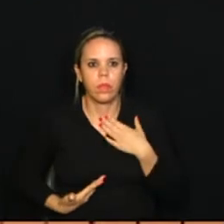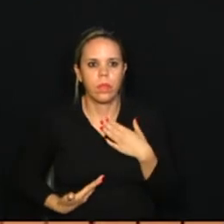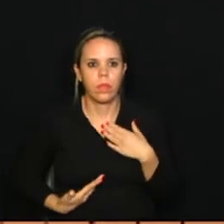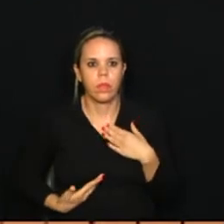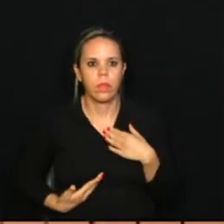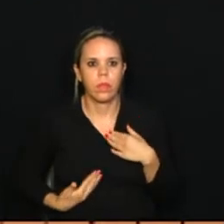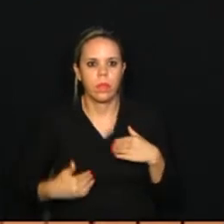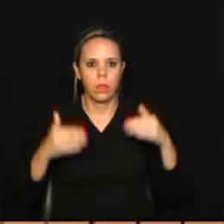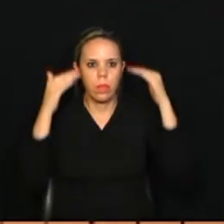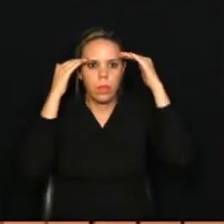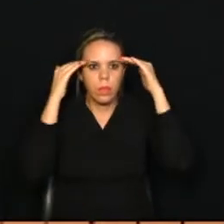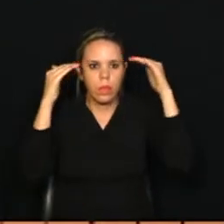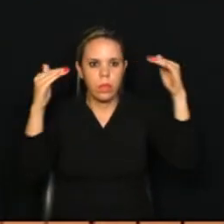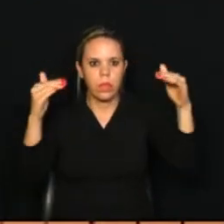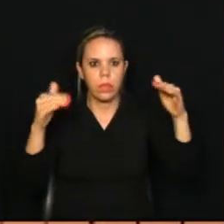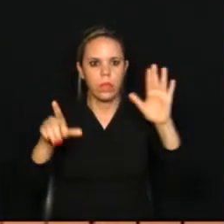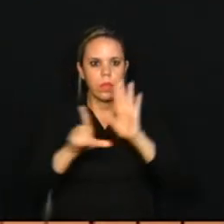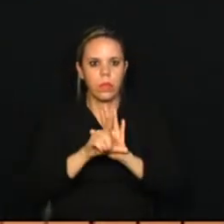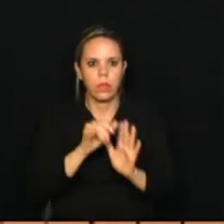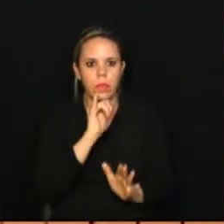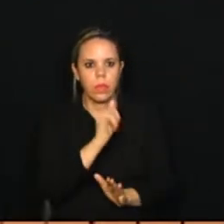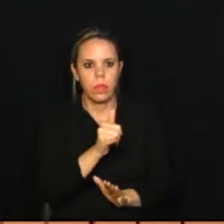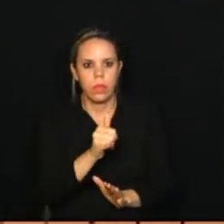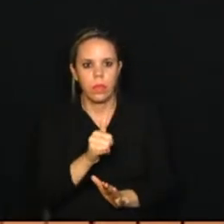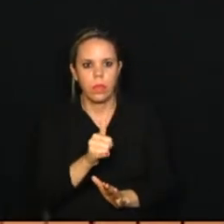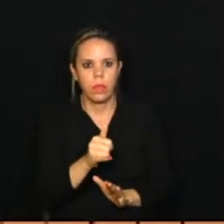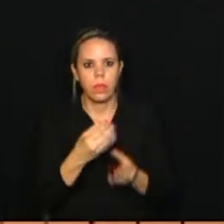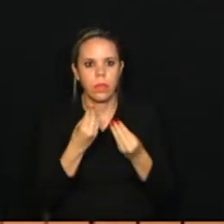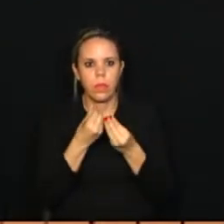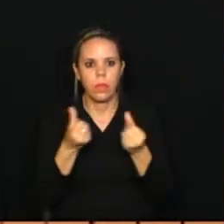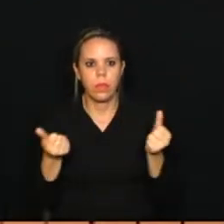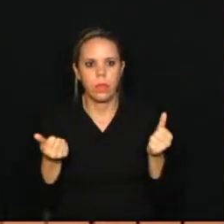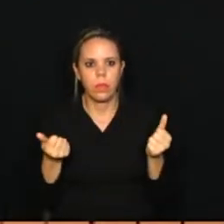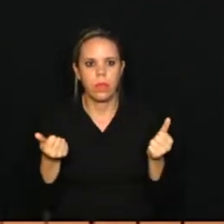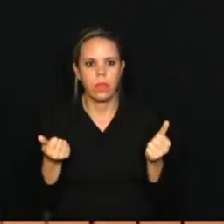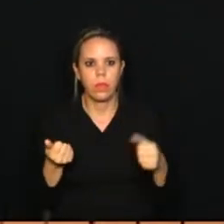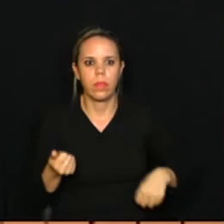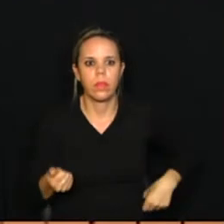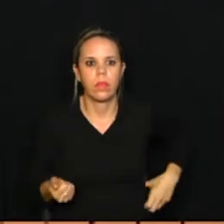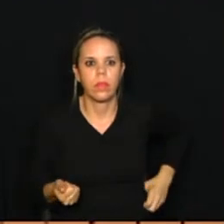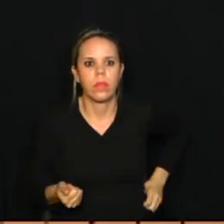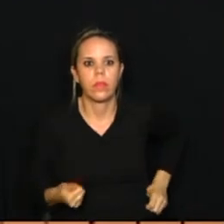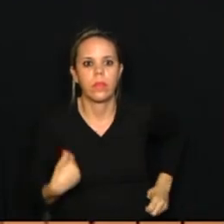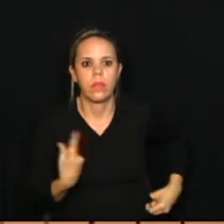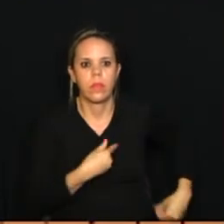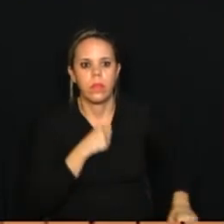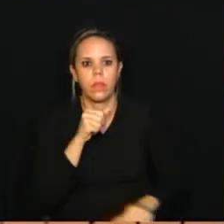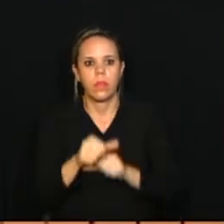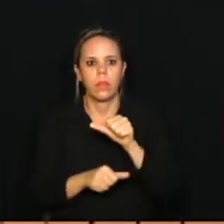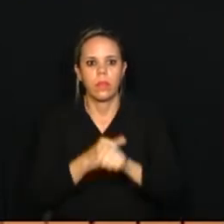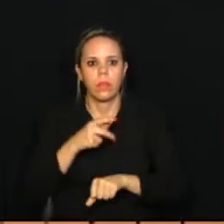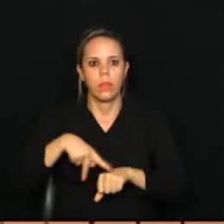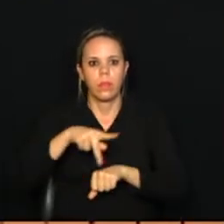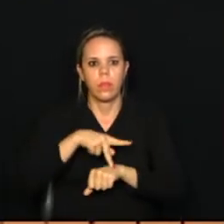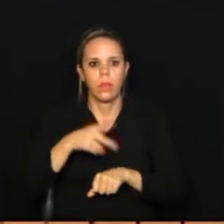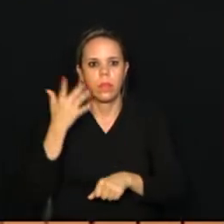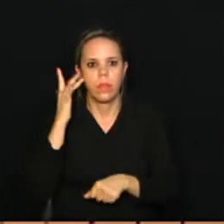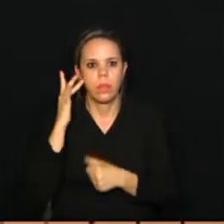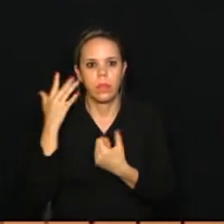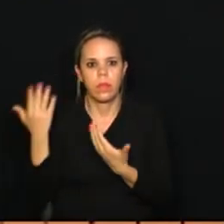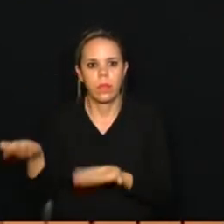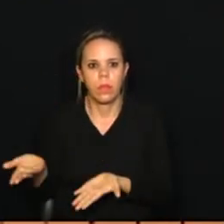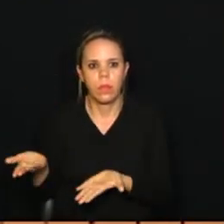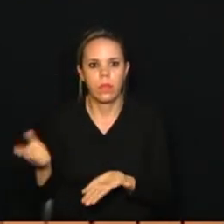para cumprir o que a lei diz, mas com qualidade, de qualidade, para que a gente mude, né, esse país. Eu acho que